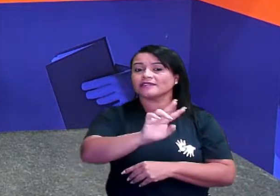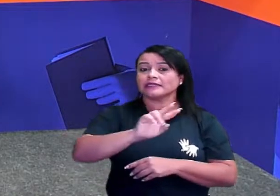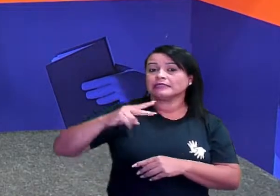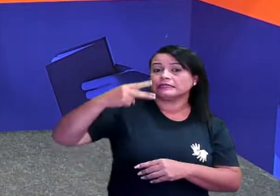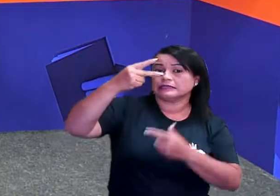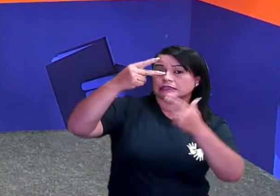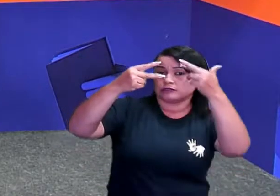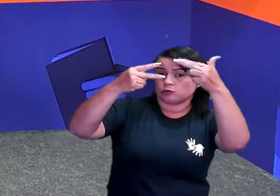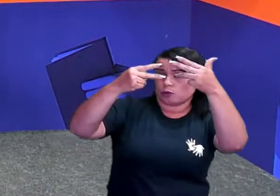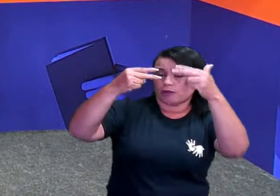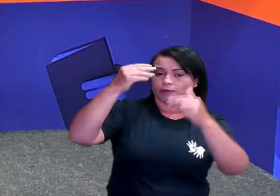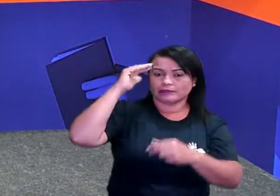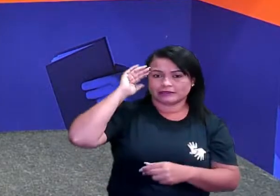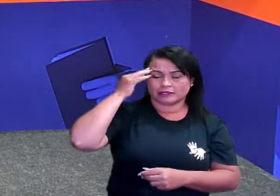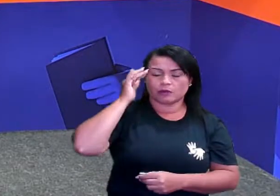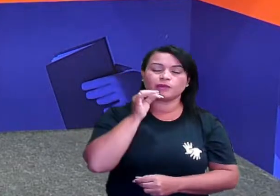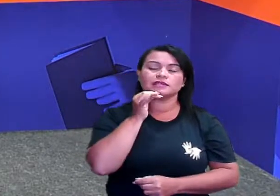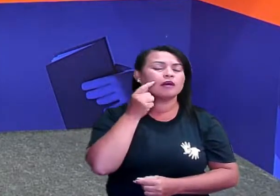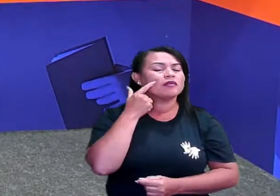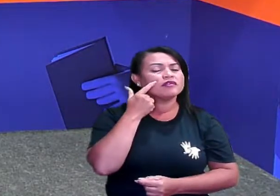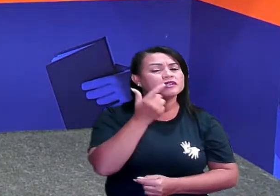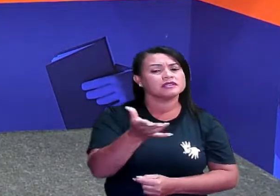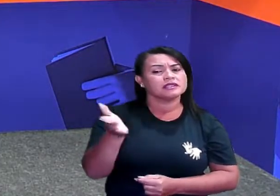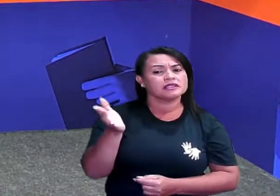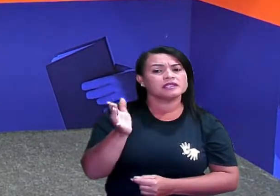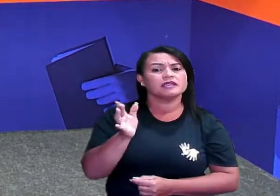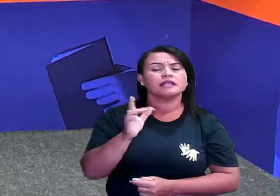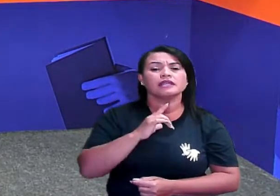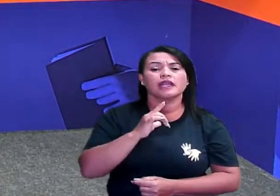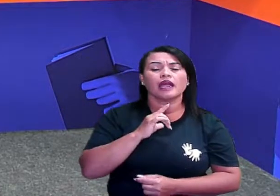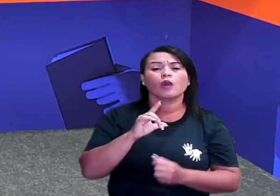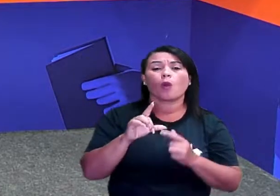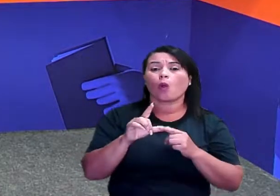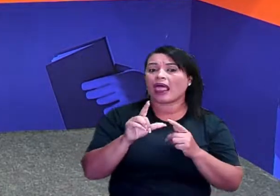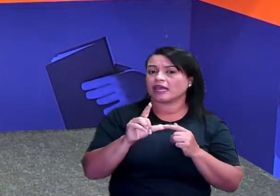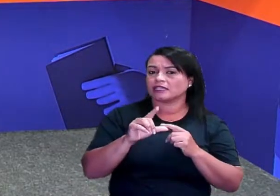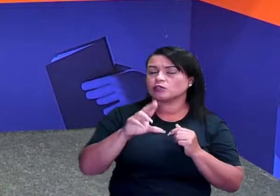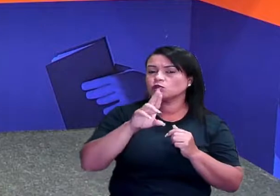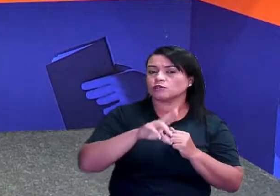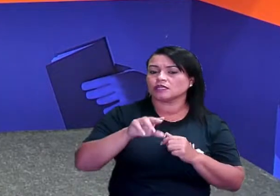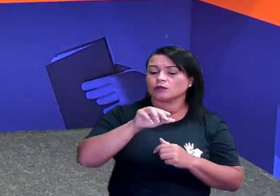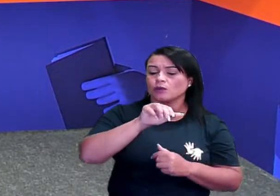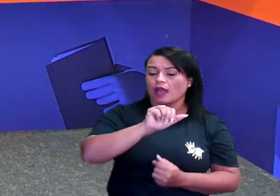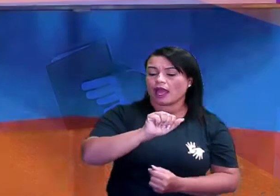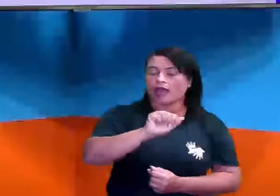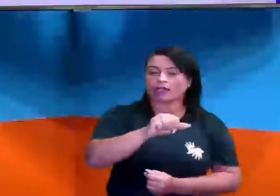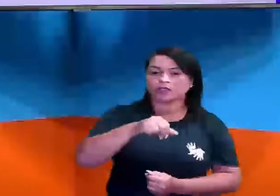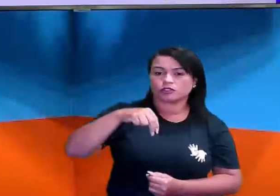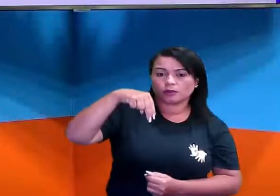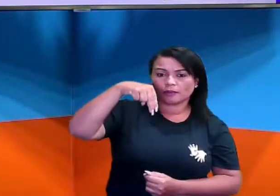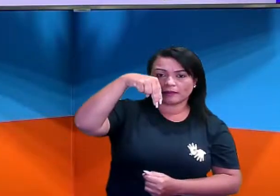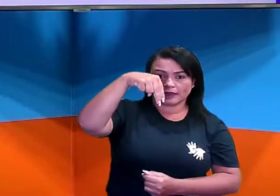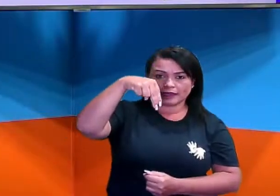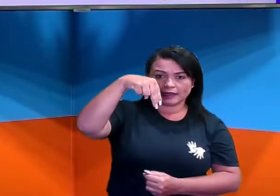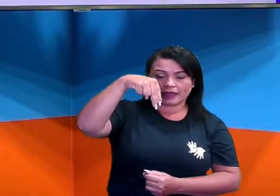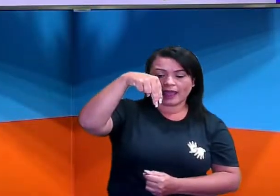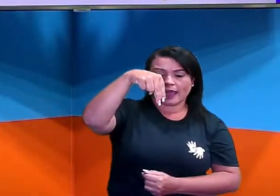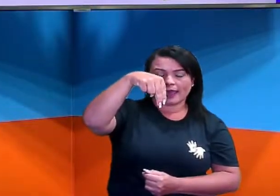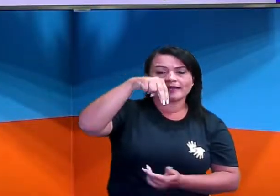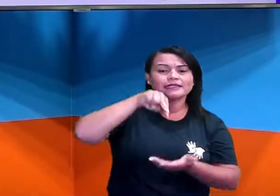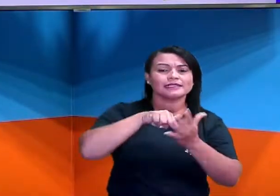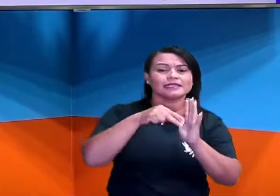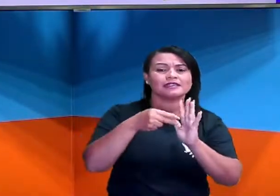expoente. Ou seja, aqui eu coloquei um exemplo aqui para vocês, aqui com letras, né? Usando letra, eu coloquei A sobre N. N representa o quê?